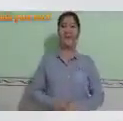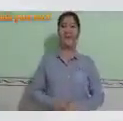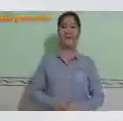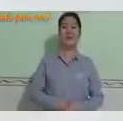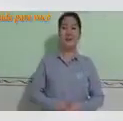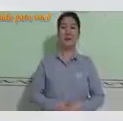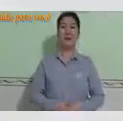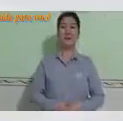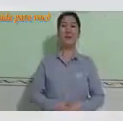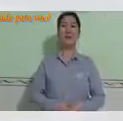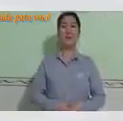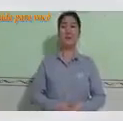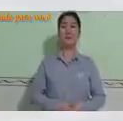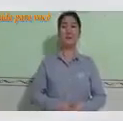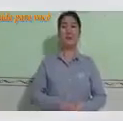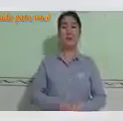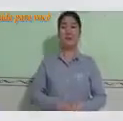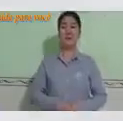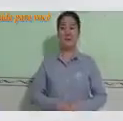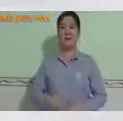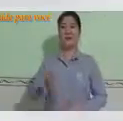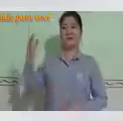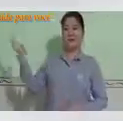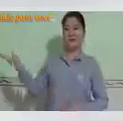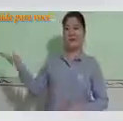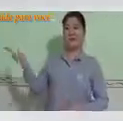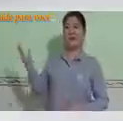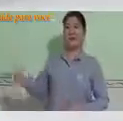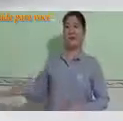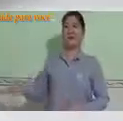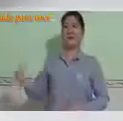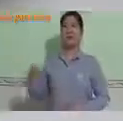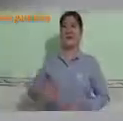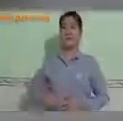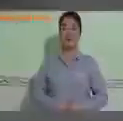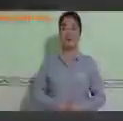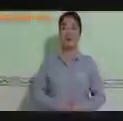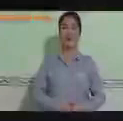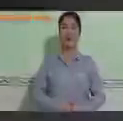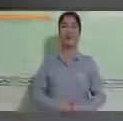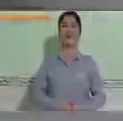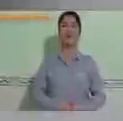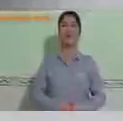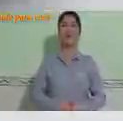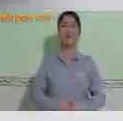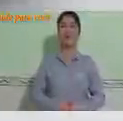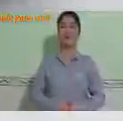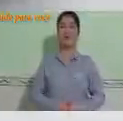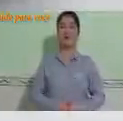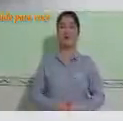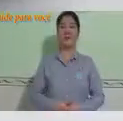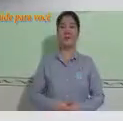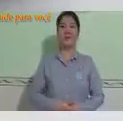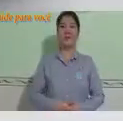Veja o que fazer quando a criança está com diarreia e vômito. Assista ao vídeo e veja como preparar o zoro. 2 pontos.